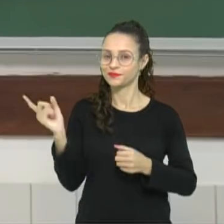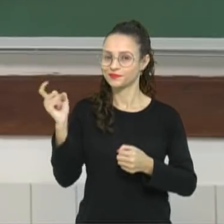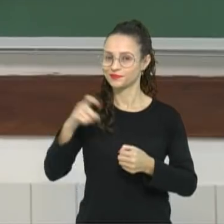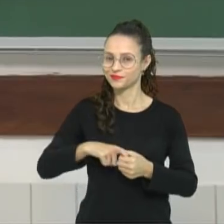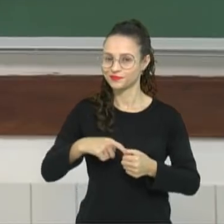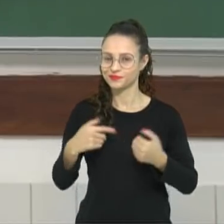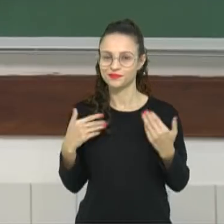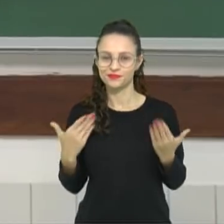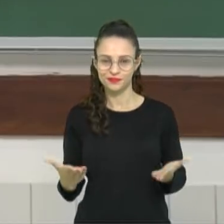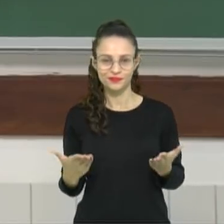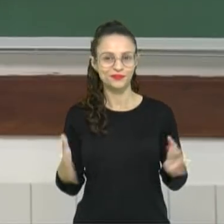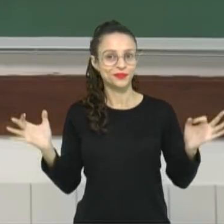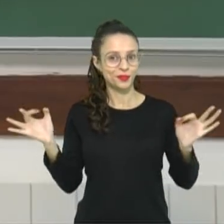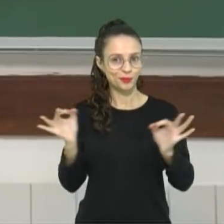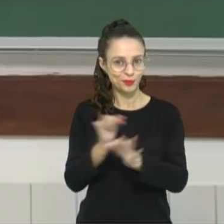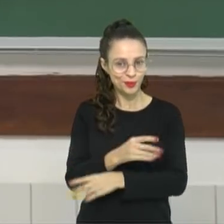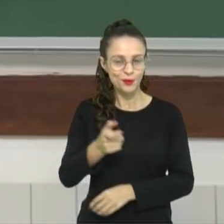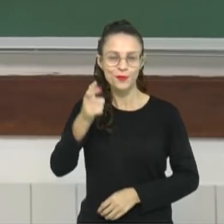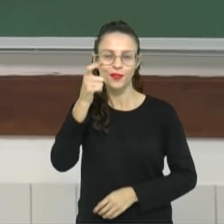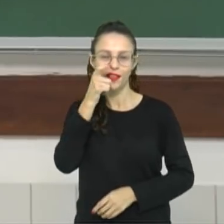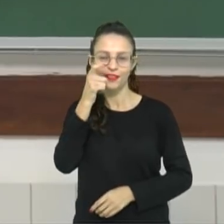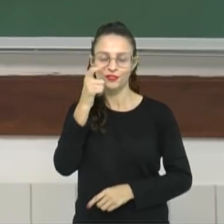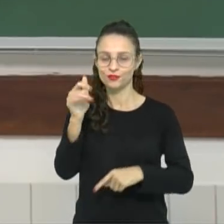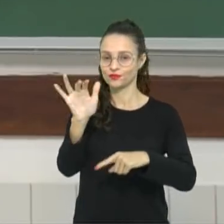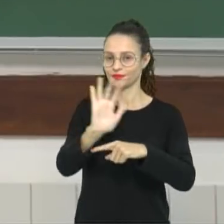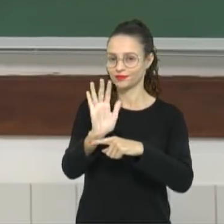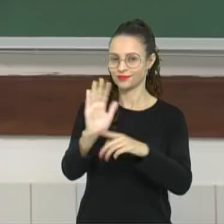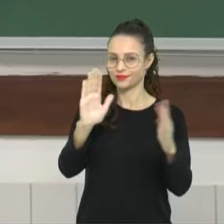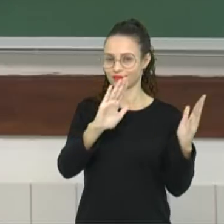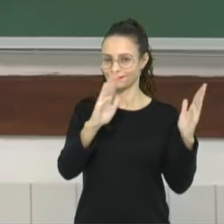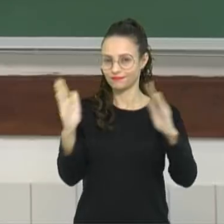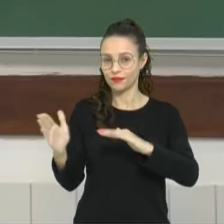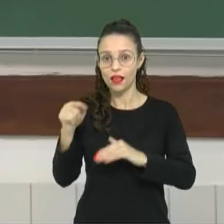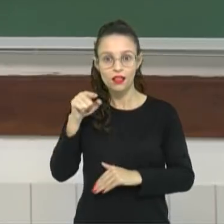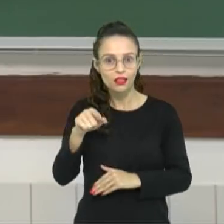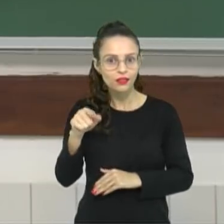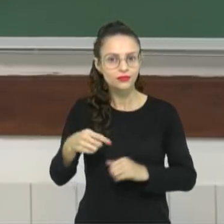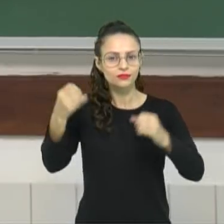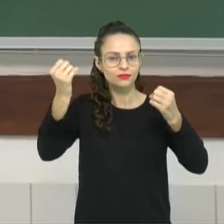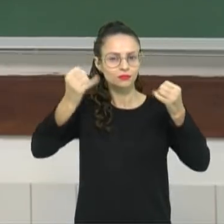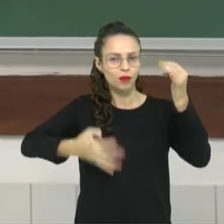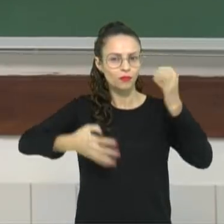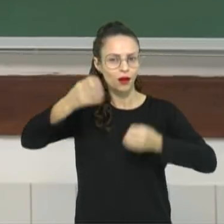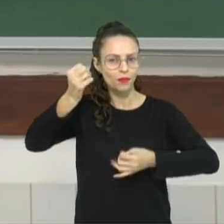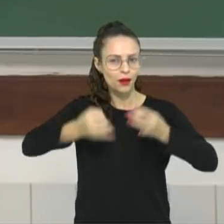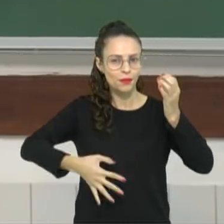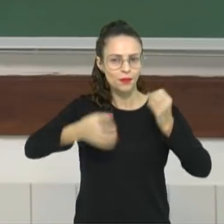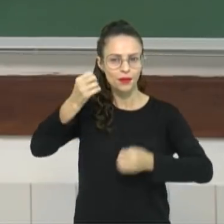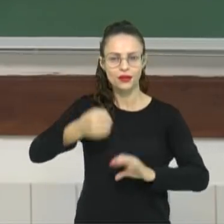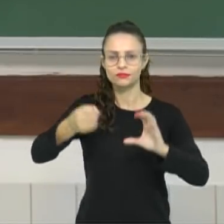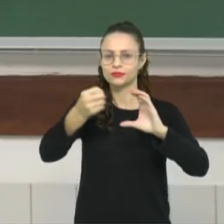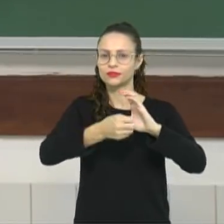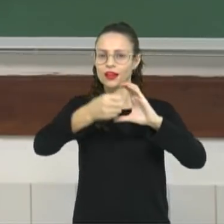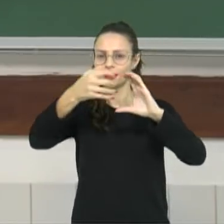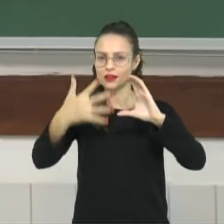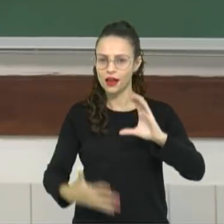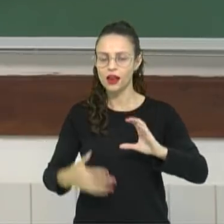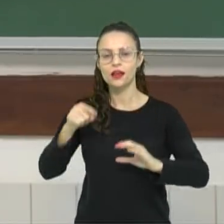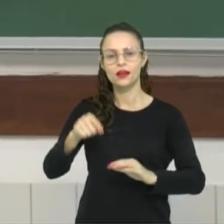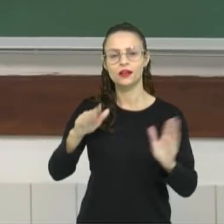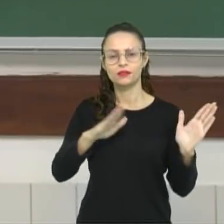Voltamos então, depois do nosso vídeo. Vocês viram ali que a gente já falou um pouquinho mais a respeito, características desse